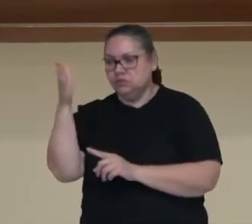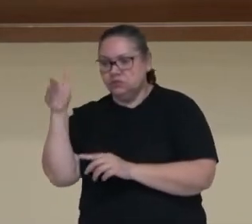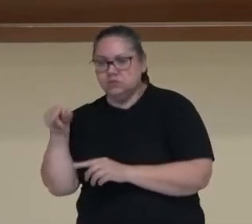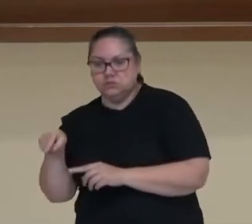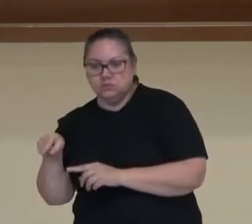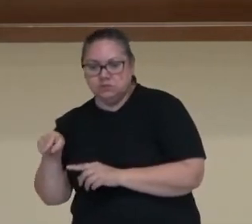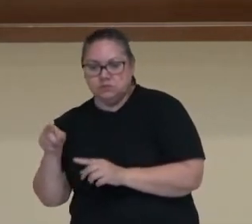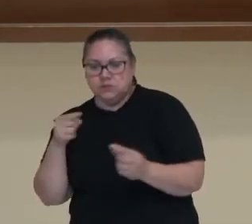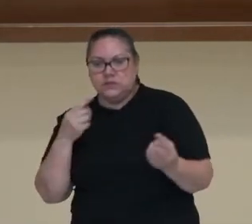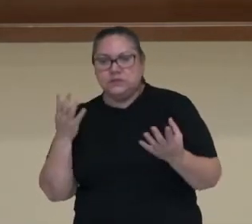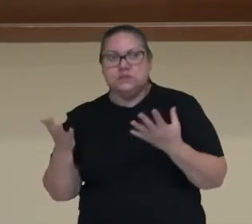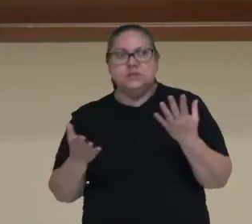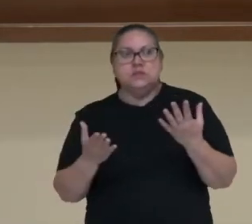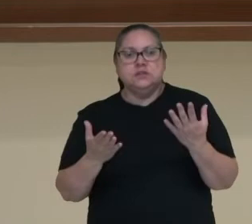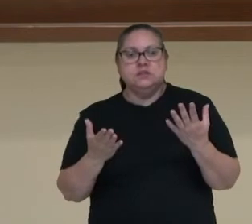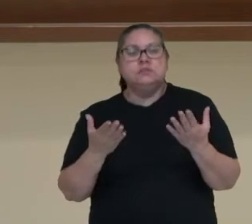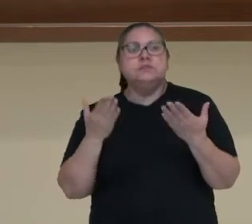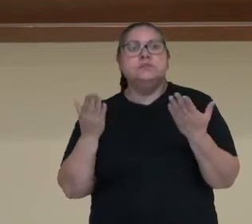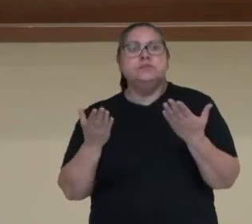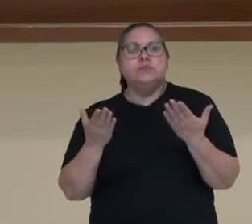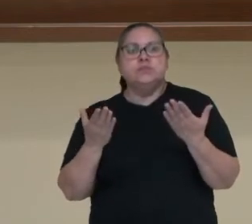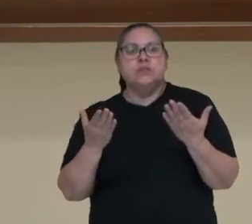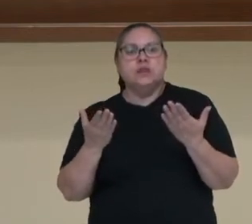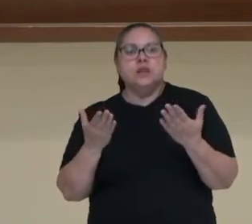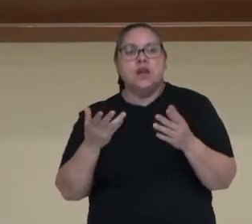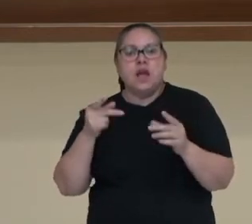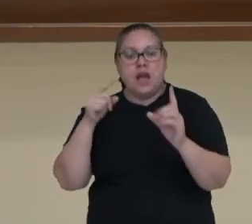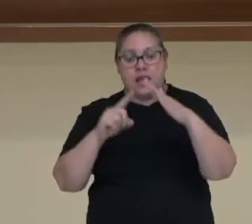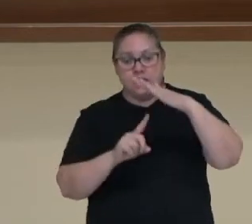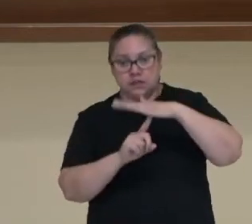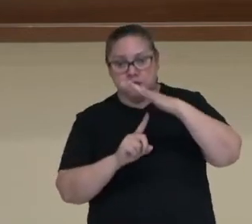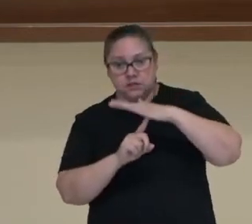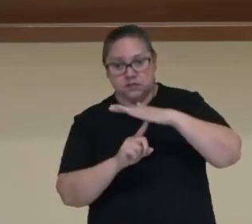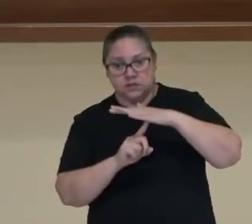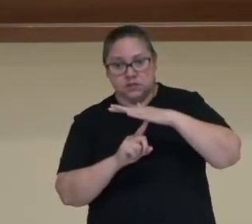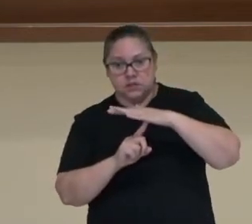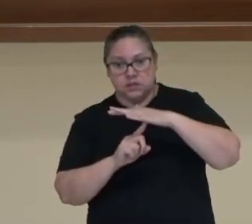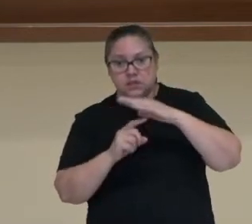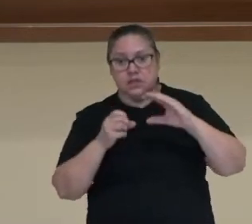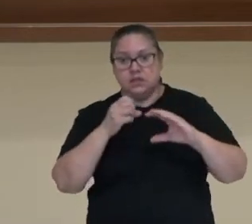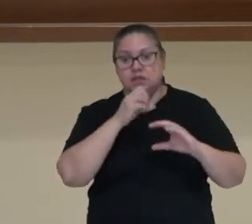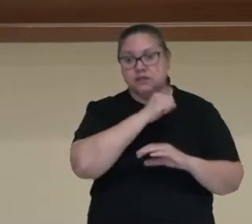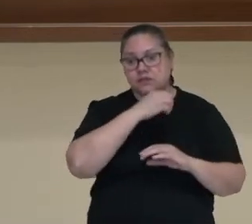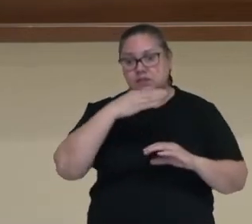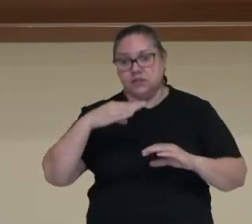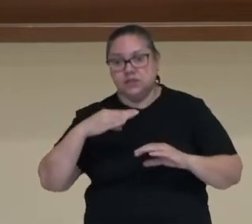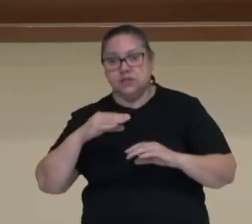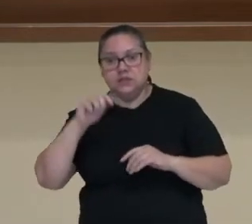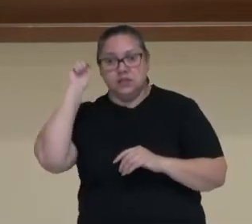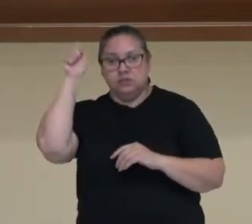Vários pontos, inclusive no estado do Paraná, Santa Catarina e Rio Grande do Sul.